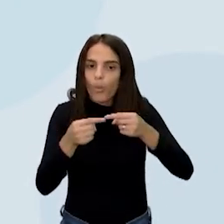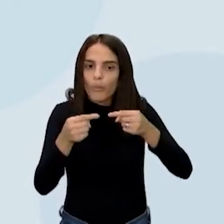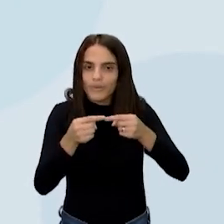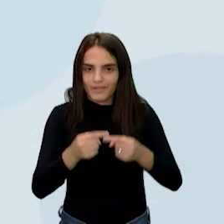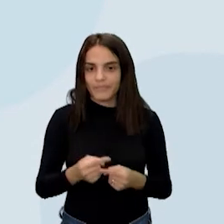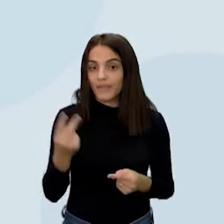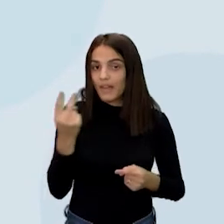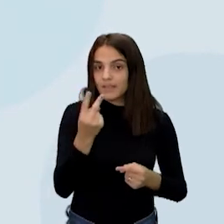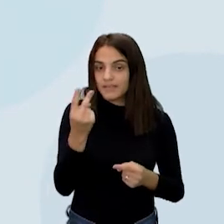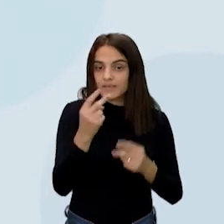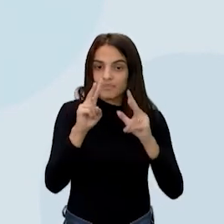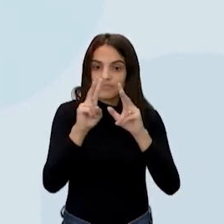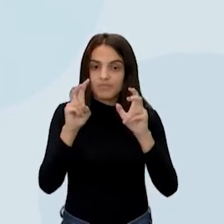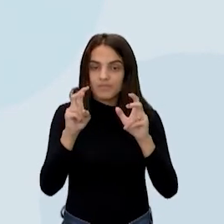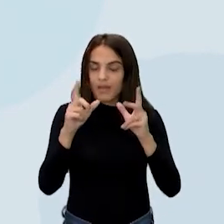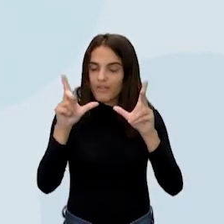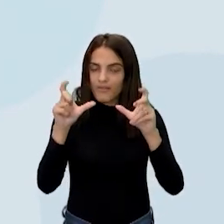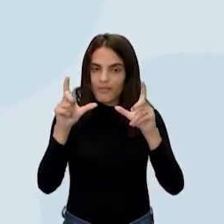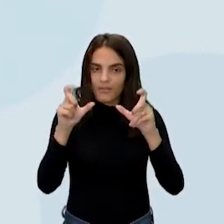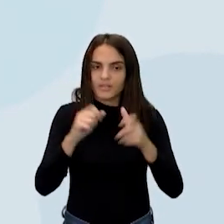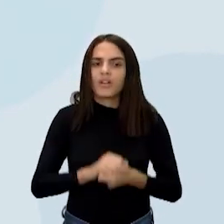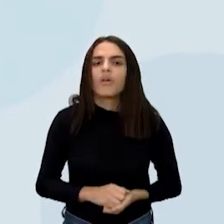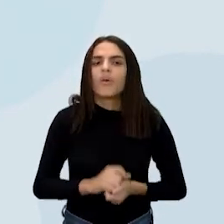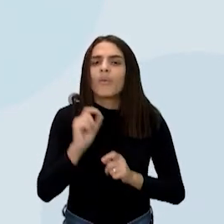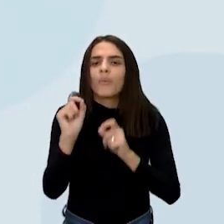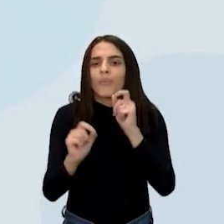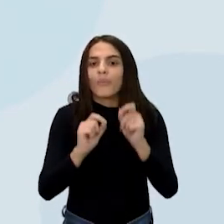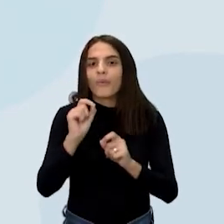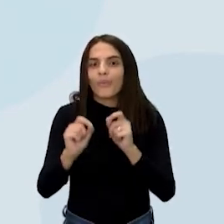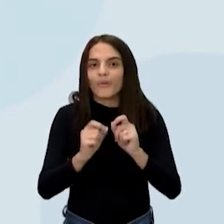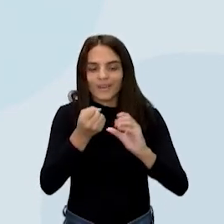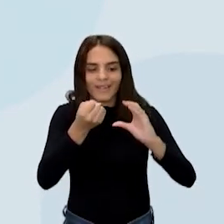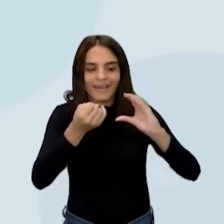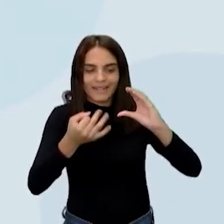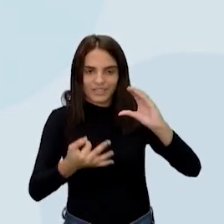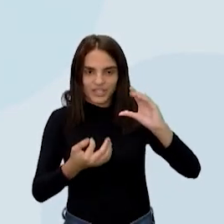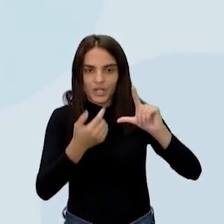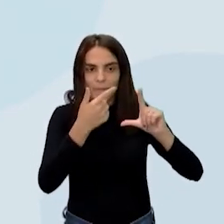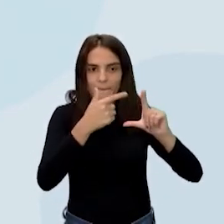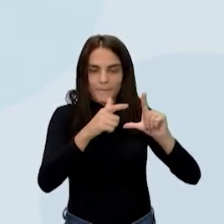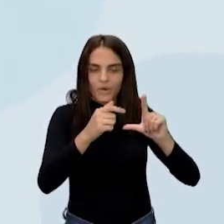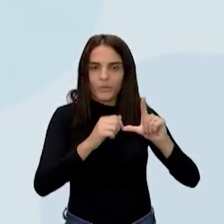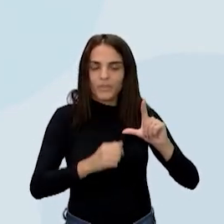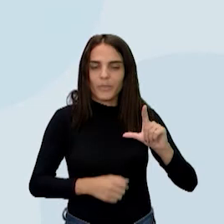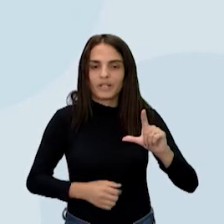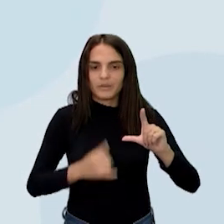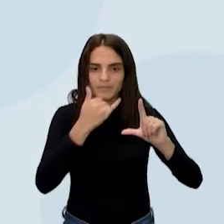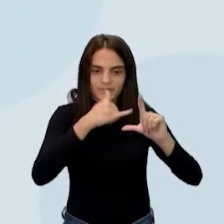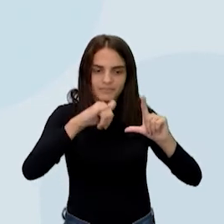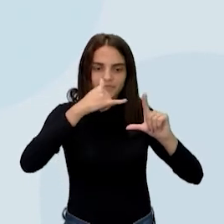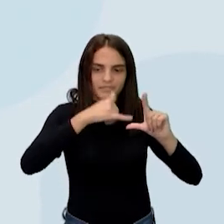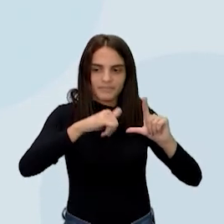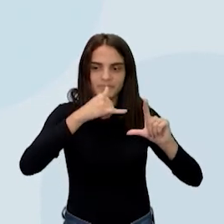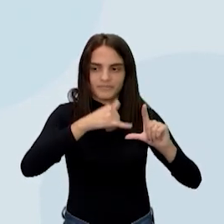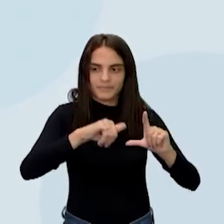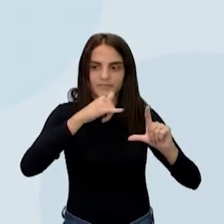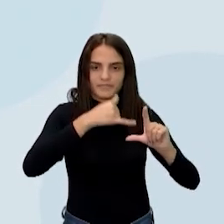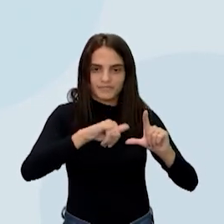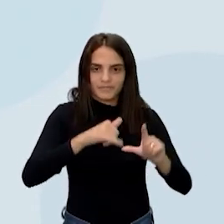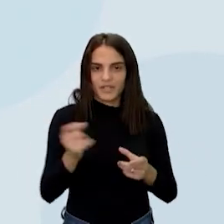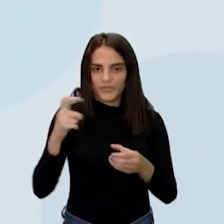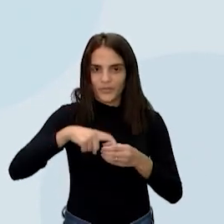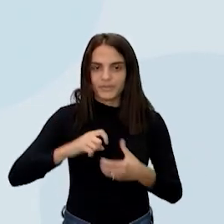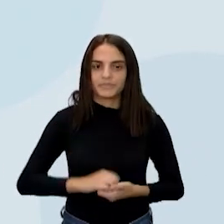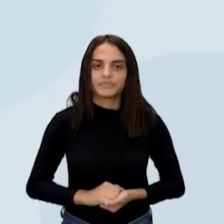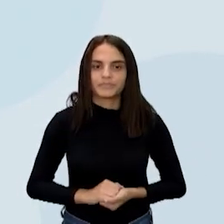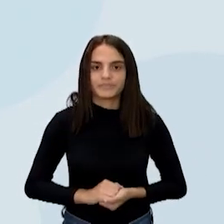né? Preciso que vocês digam qual dos dois tem características de propaganda. Vou dar 1 minuto e meio e a gente já volta.